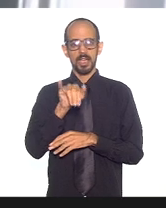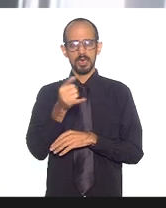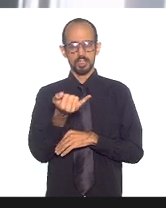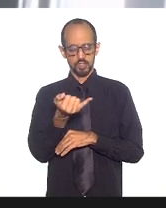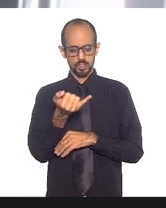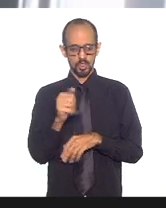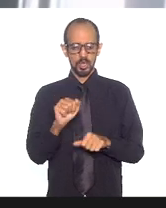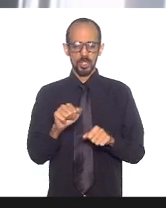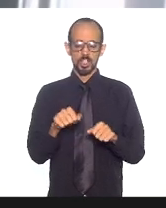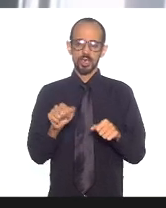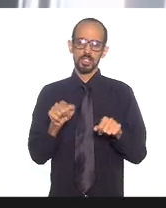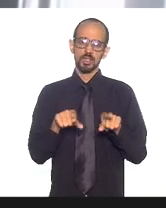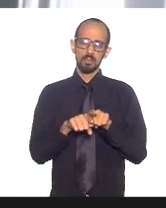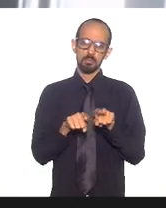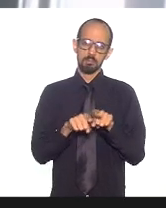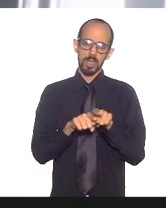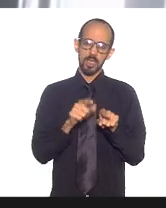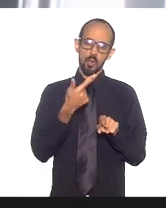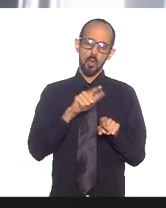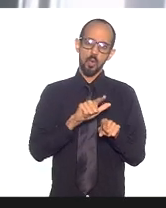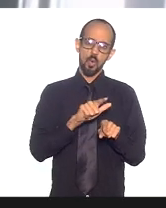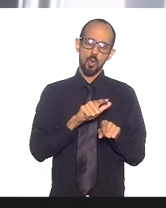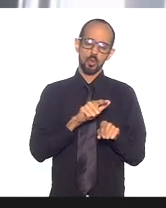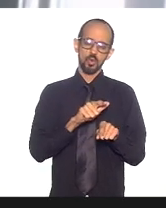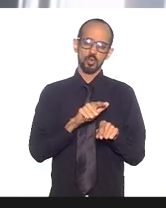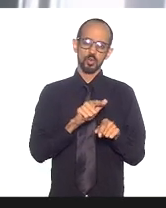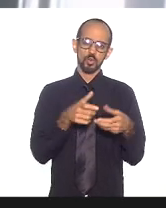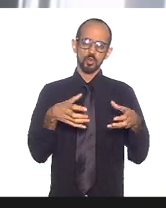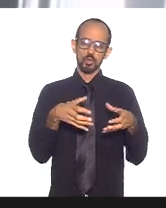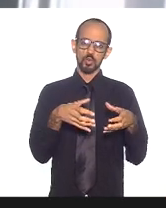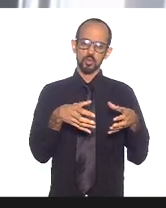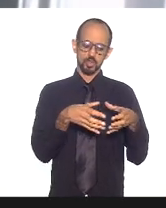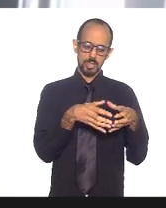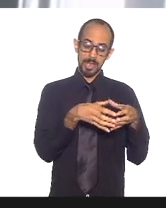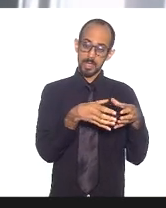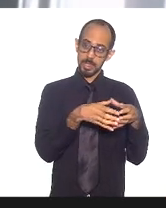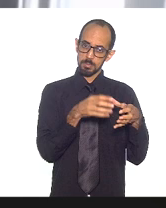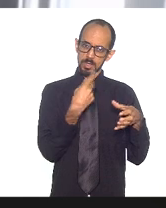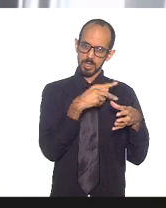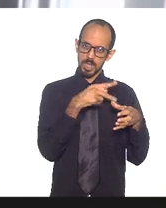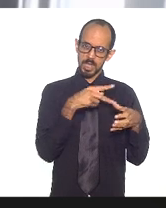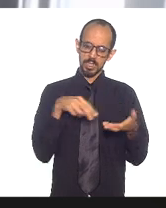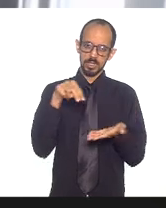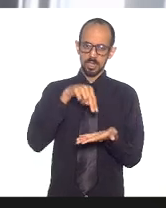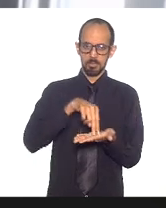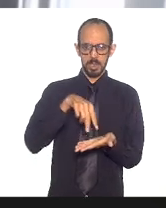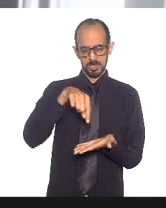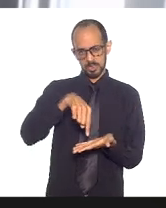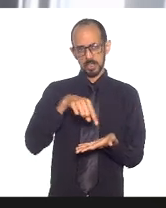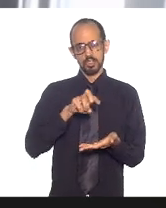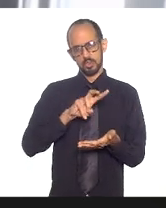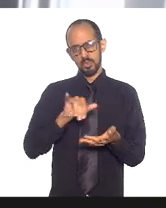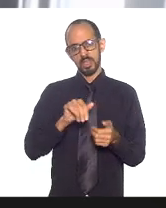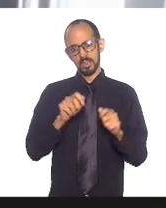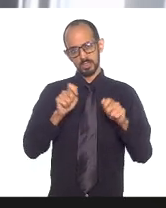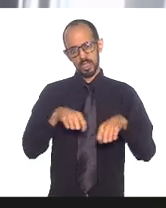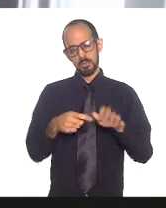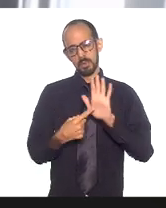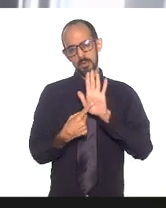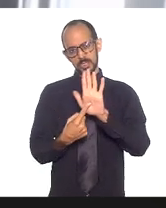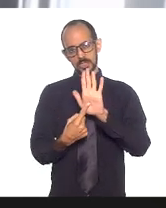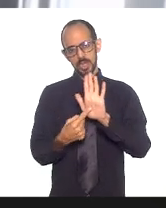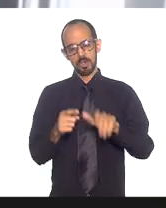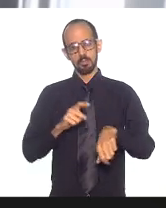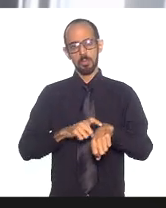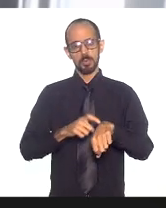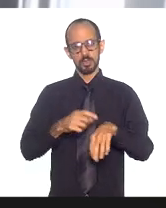membros de sua equipe que estão aqui presentes também, que, se Vossa Senhoria quiser, poderá apresentar no momento oportuno. Quero